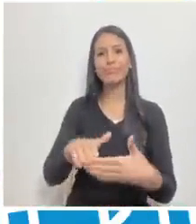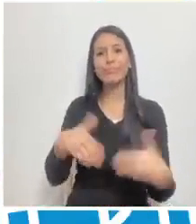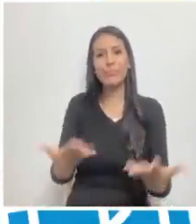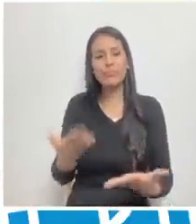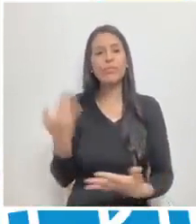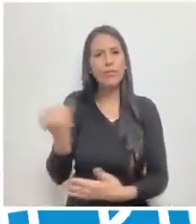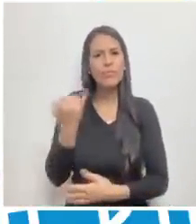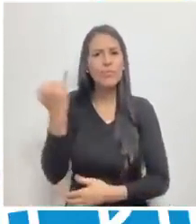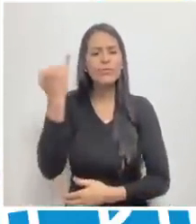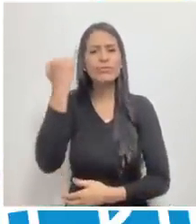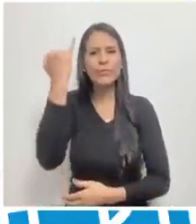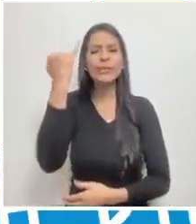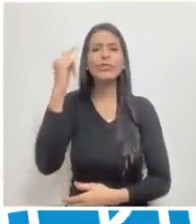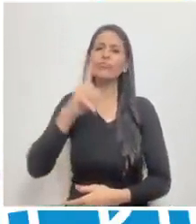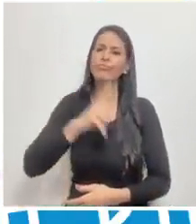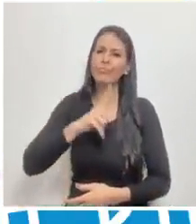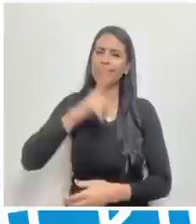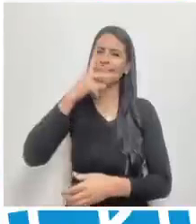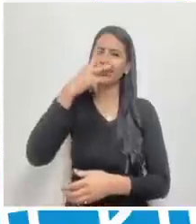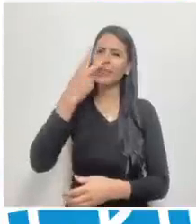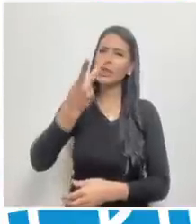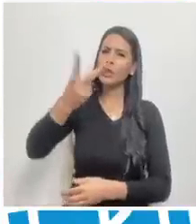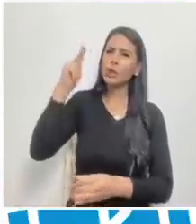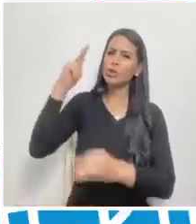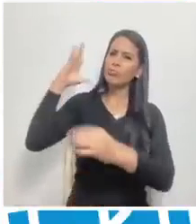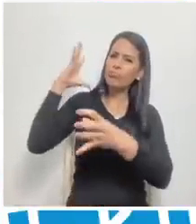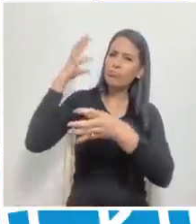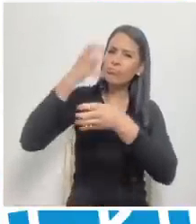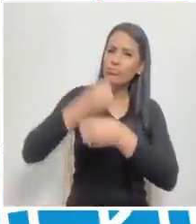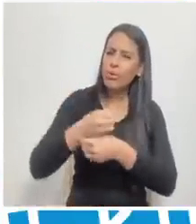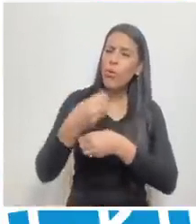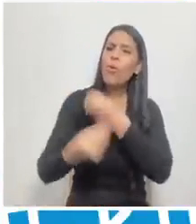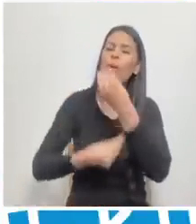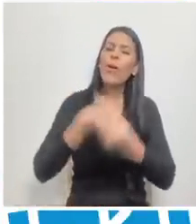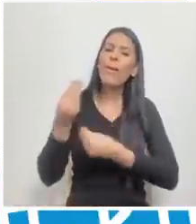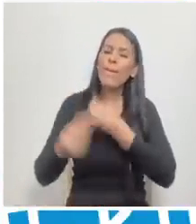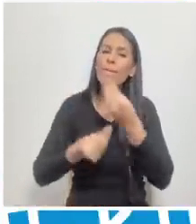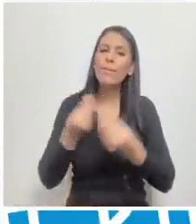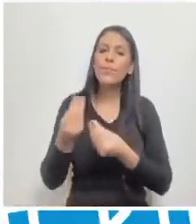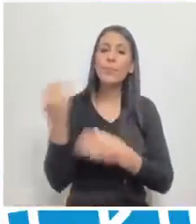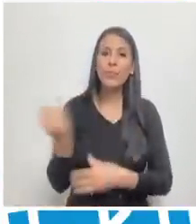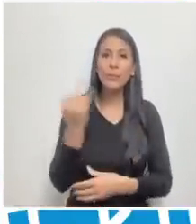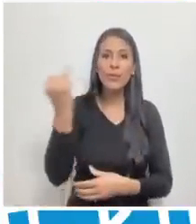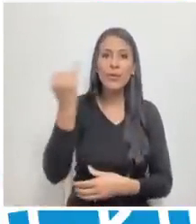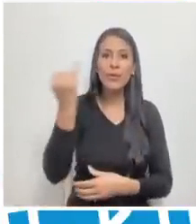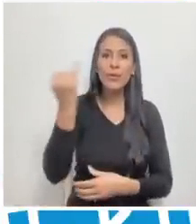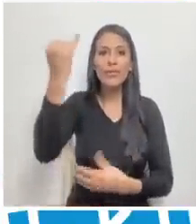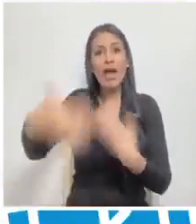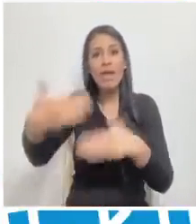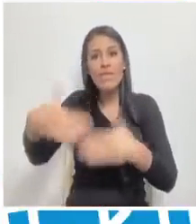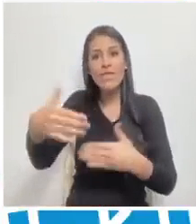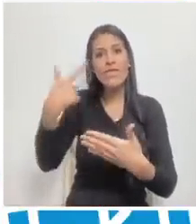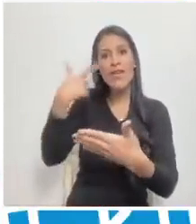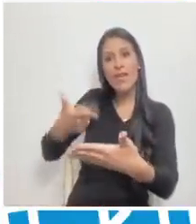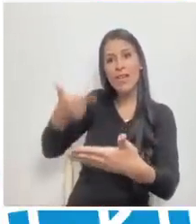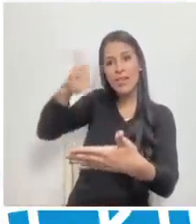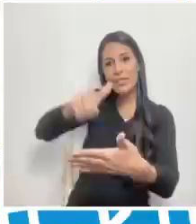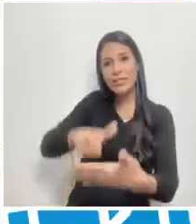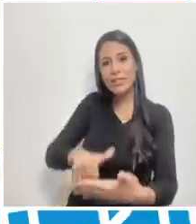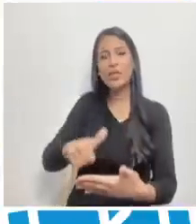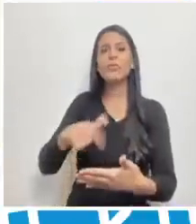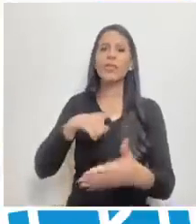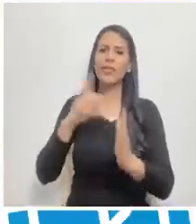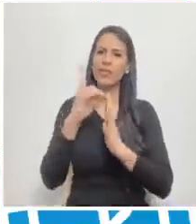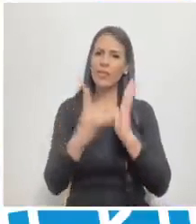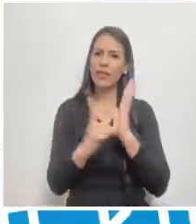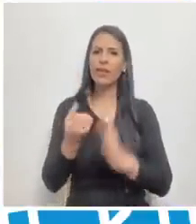um breve histórico da importância das avaliações e como se deu aqui no nosso país, Nós tivemos no final dos anos 80, início